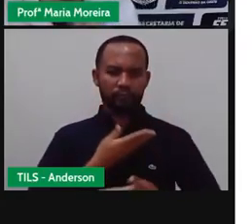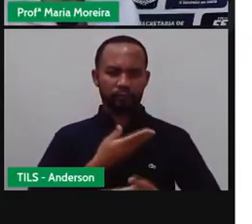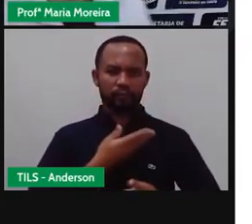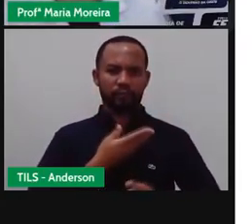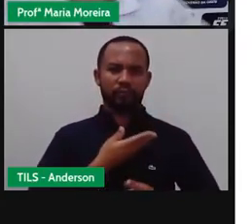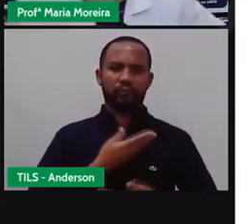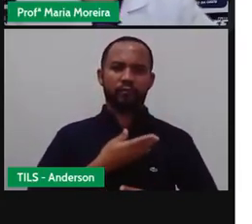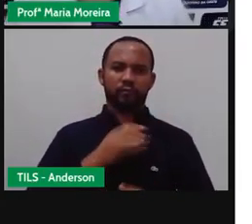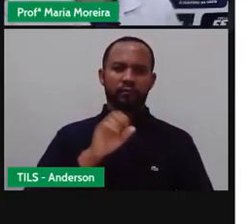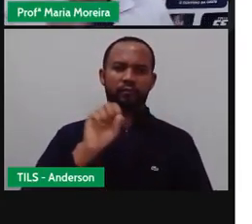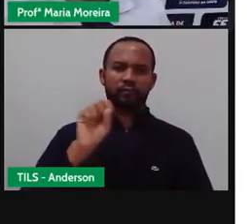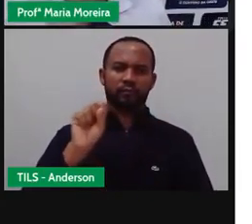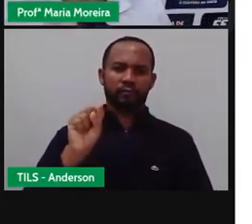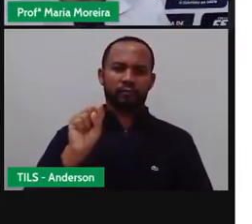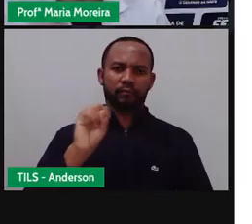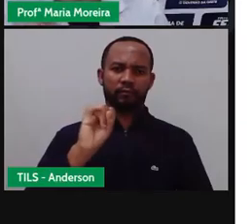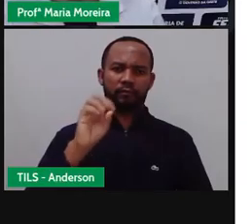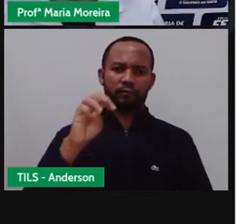chama de